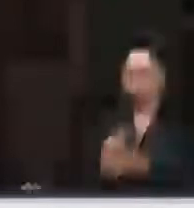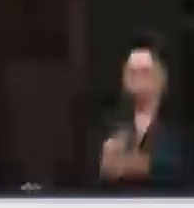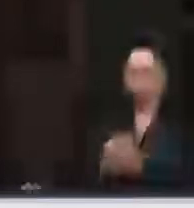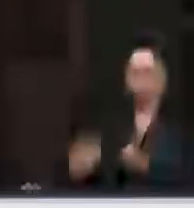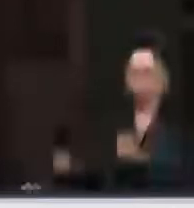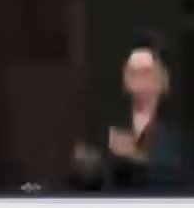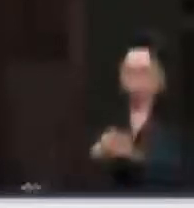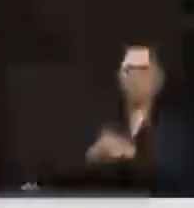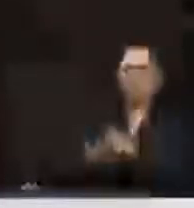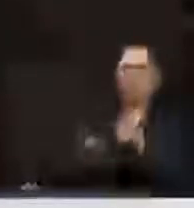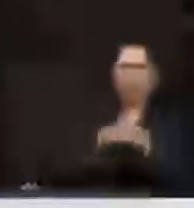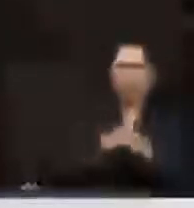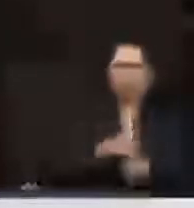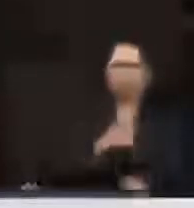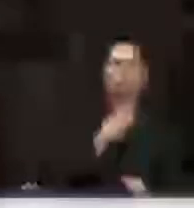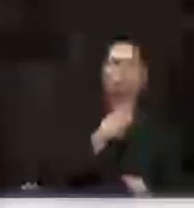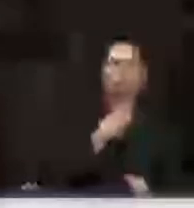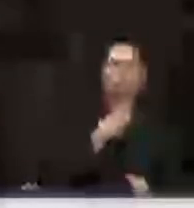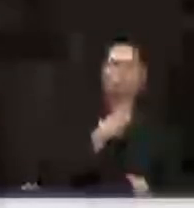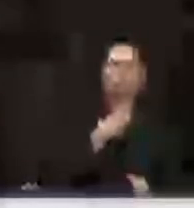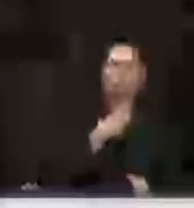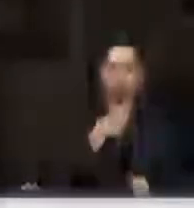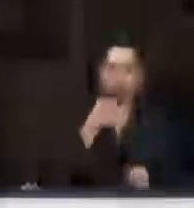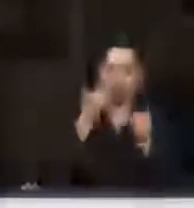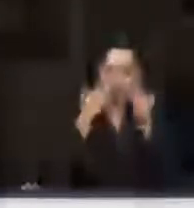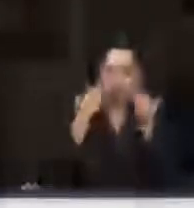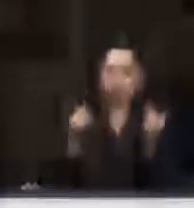de produzir provas